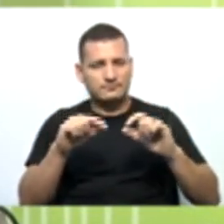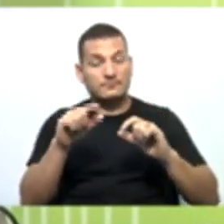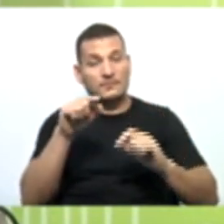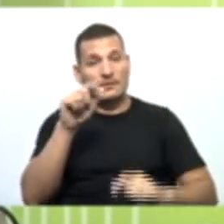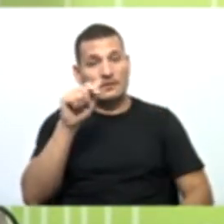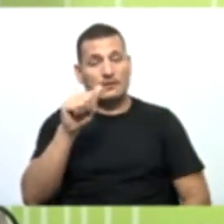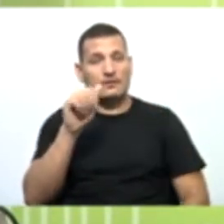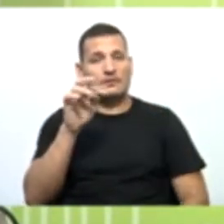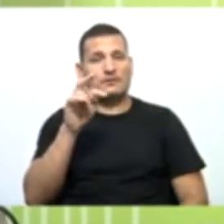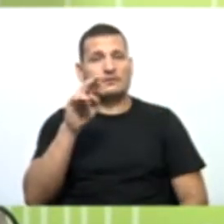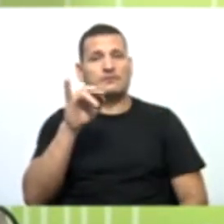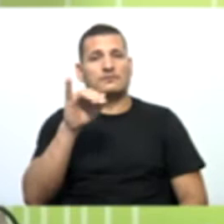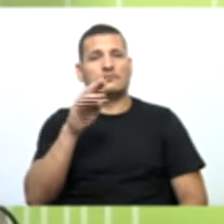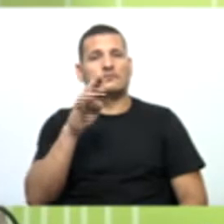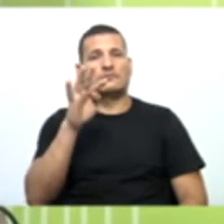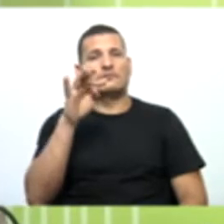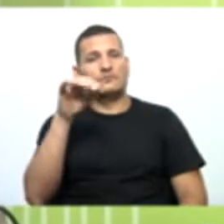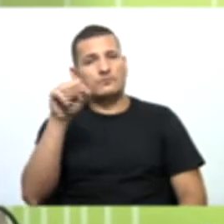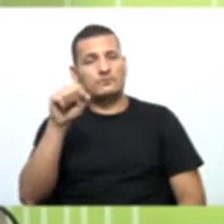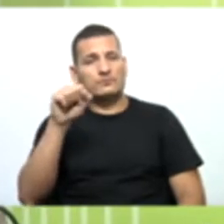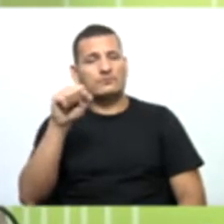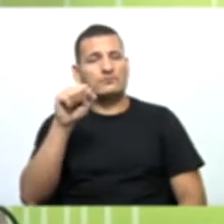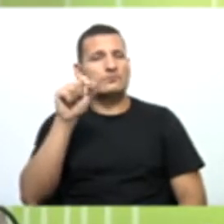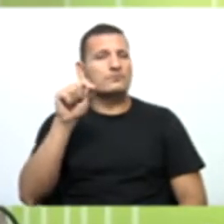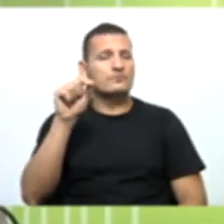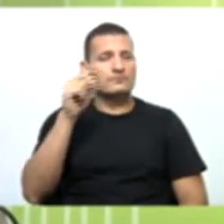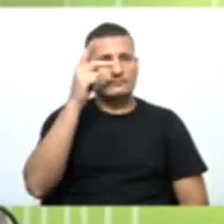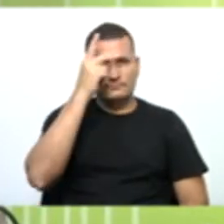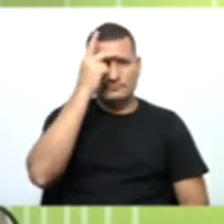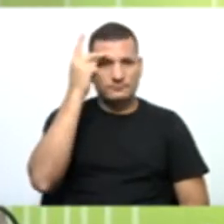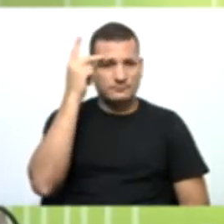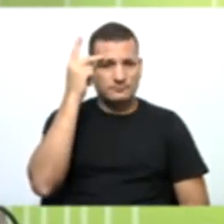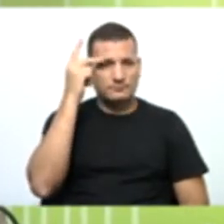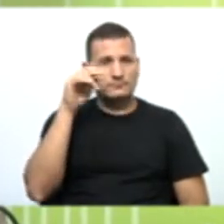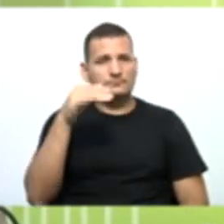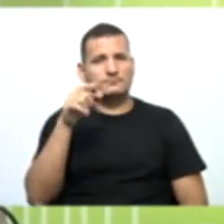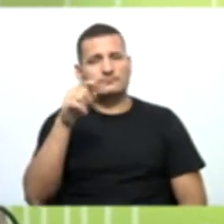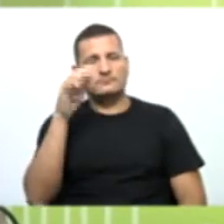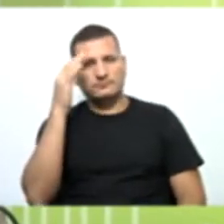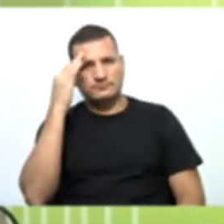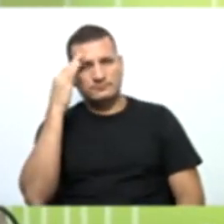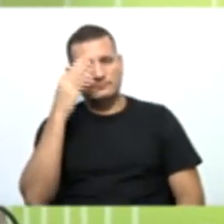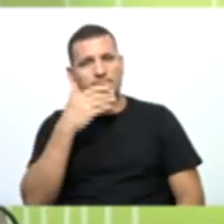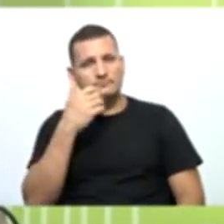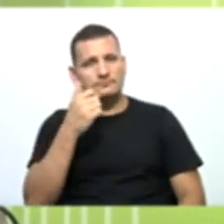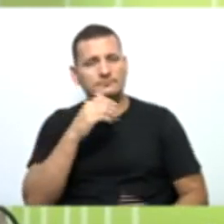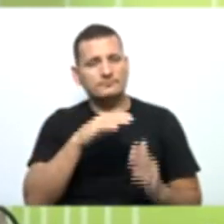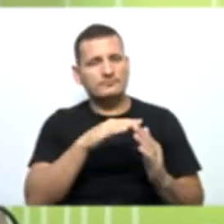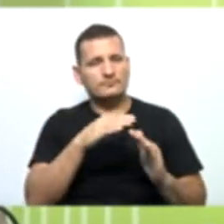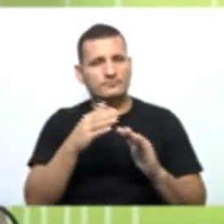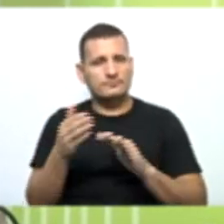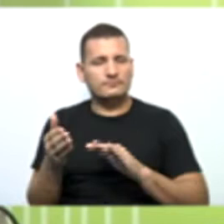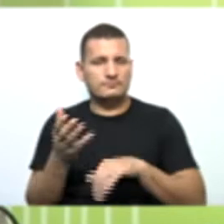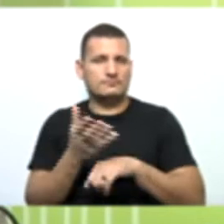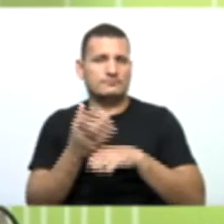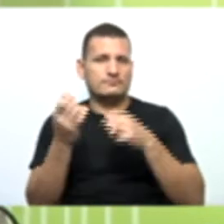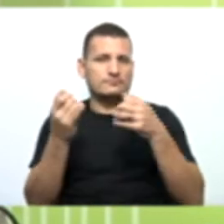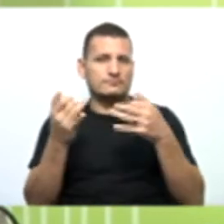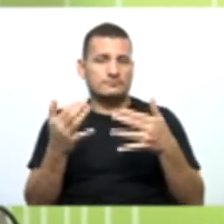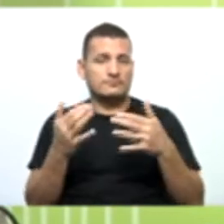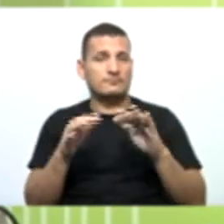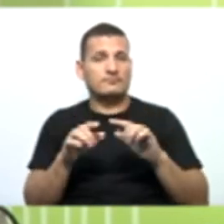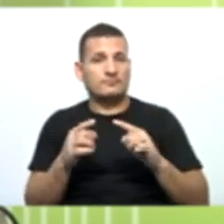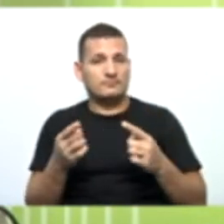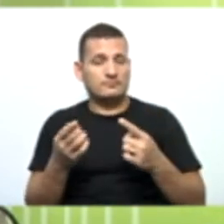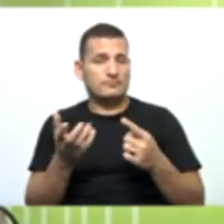atributos de uma pessoa. Então, você vai entender melhor isso aí no decorrer da nossa aula, mas eu quero já que